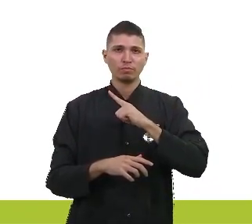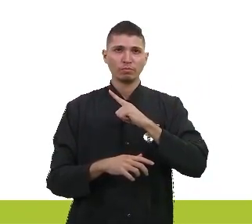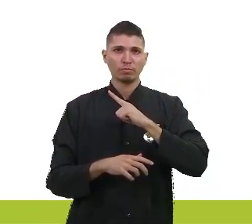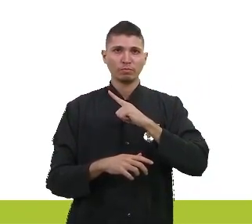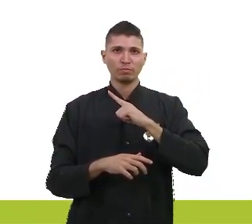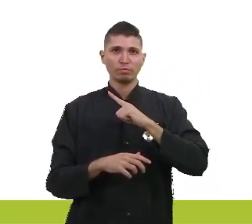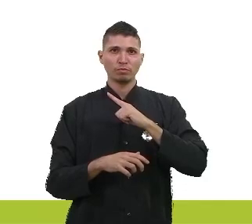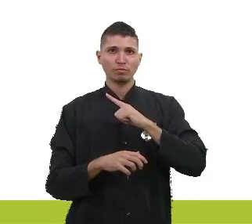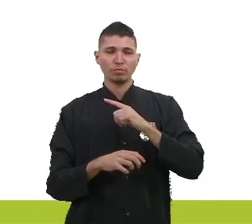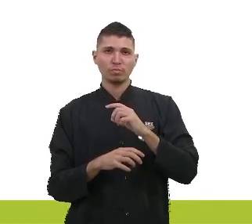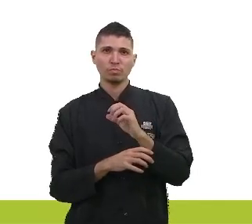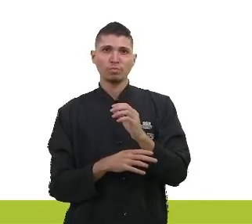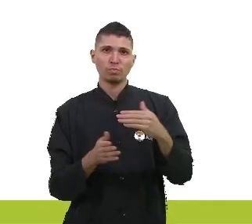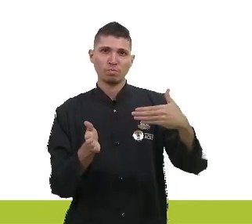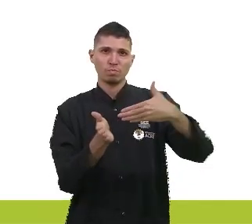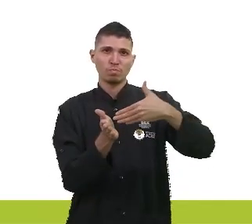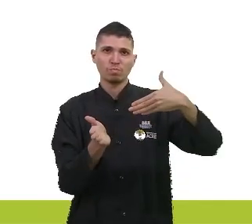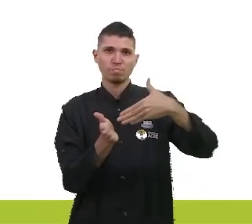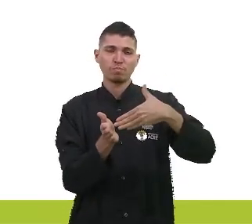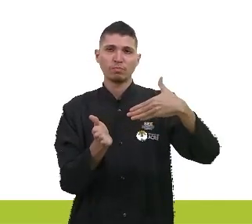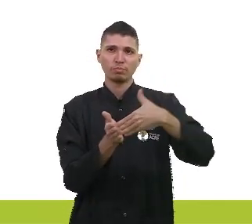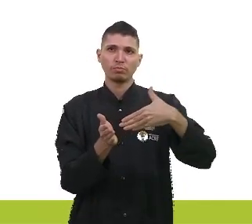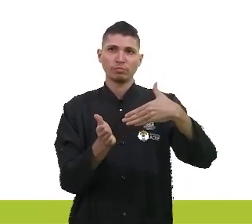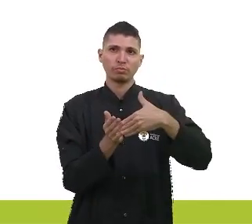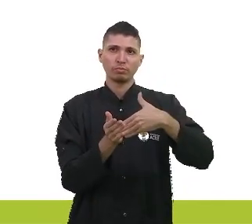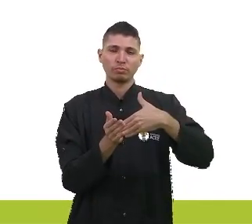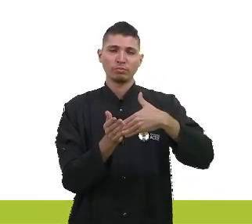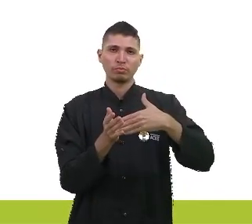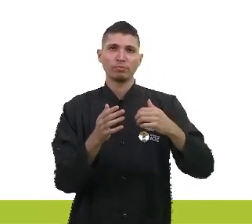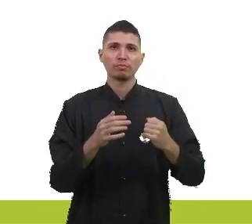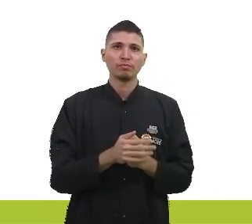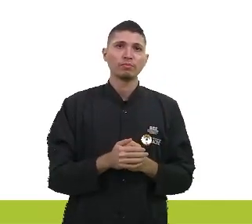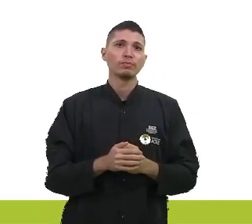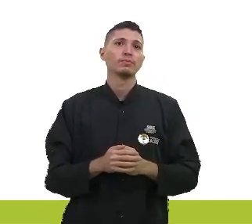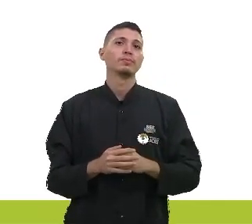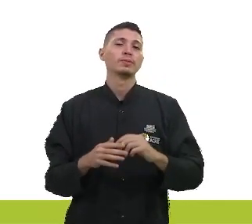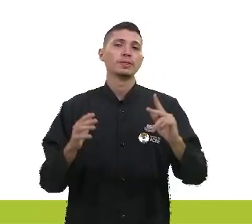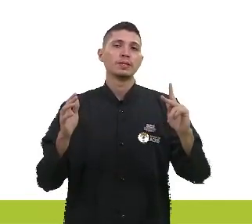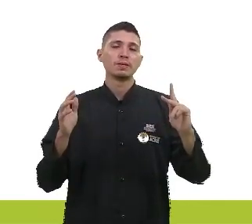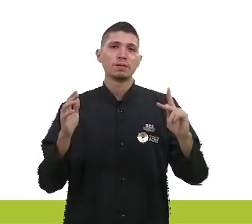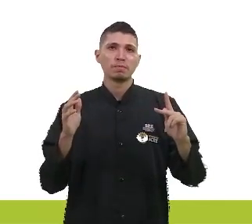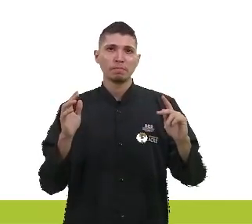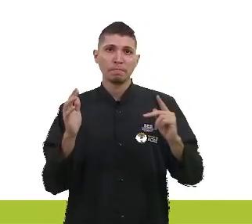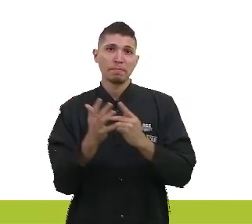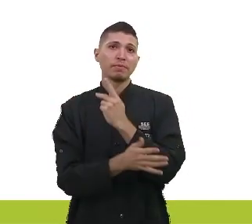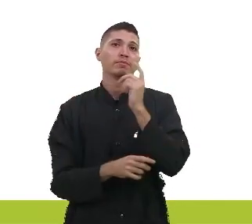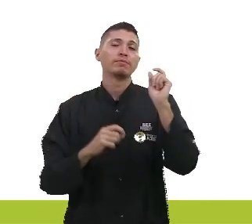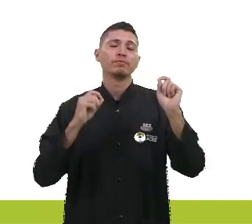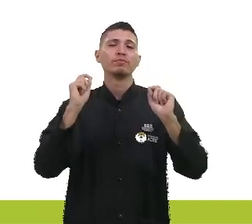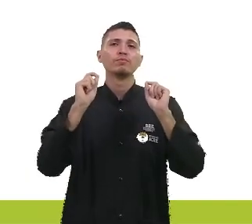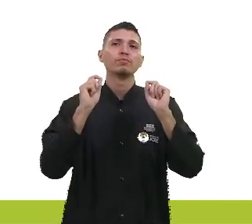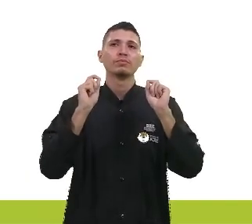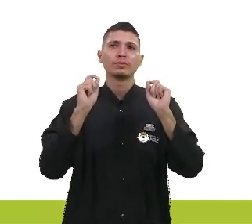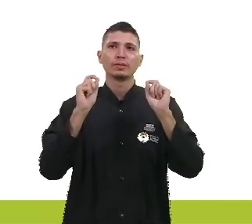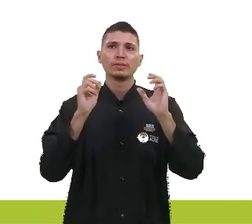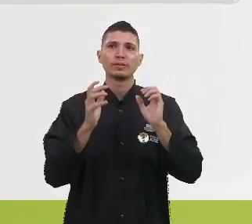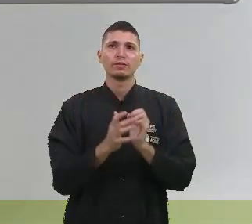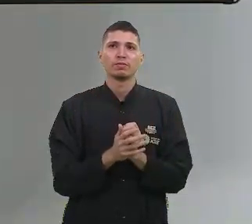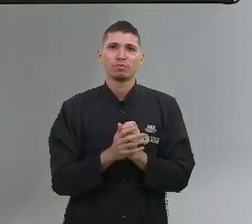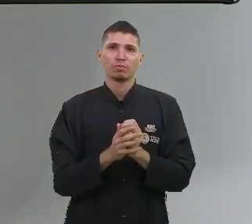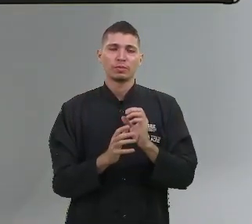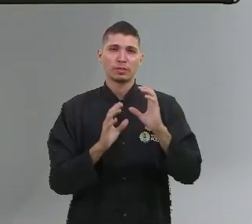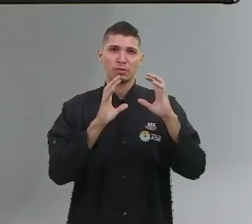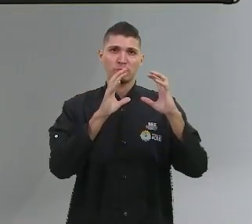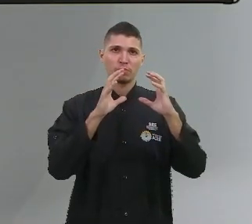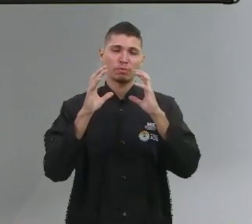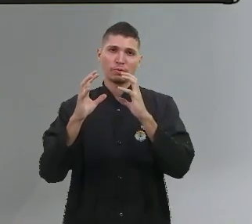vai colidir com esse obstáculo e vai fazer com que essas bolas que estão aí dentro desse carrinho, elas continuem seu